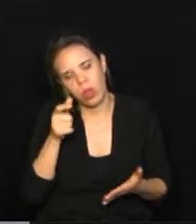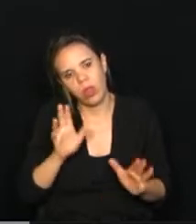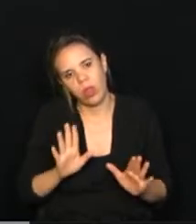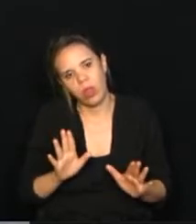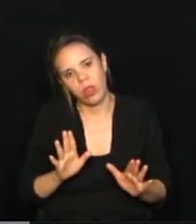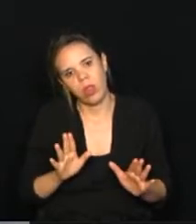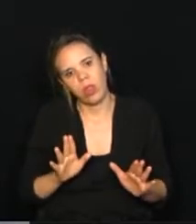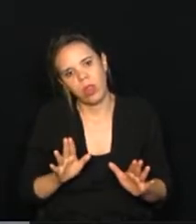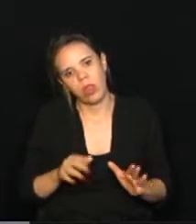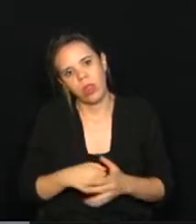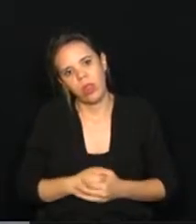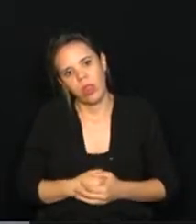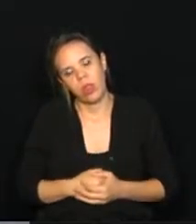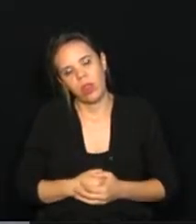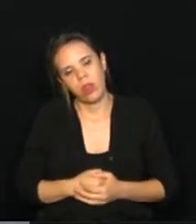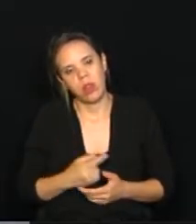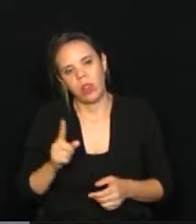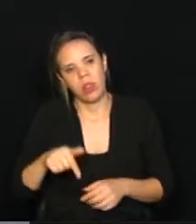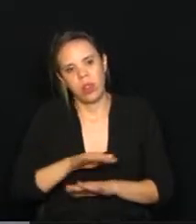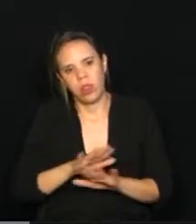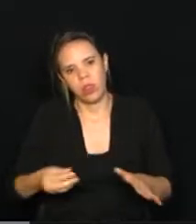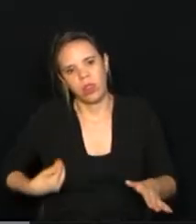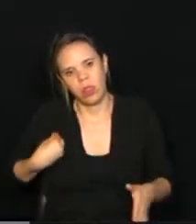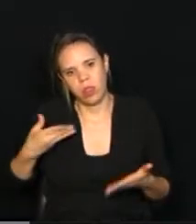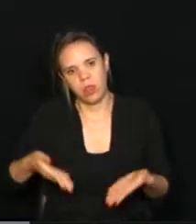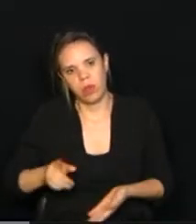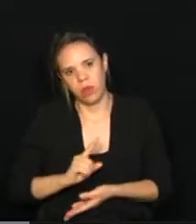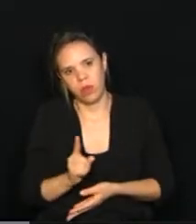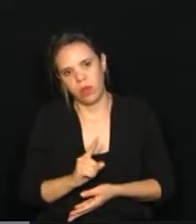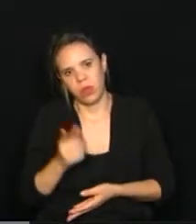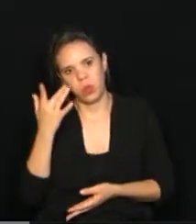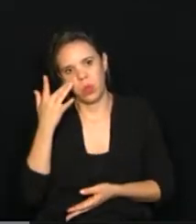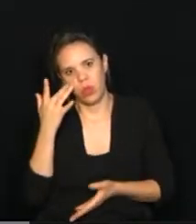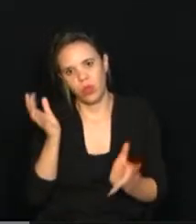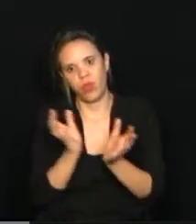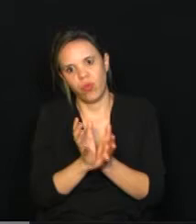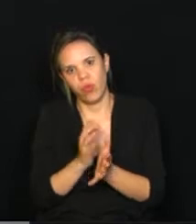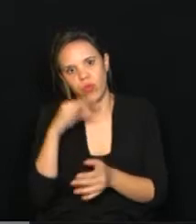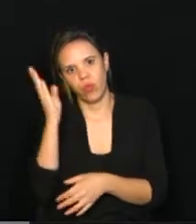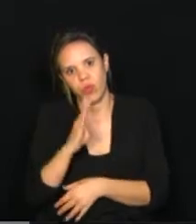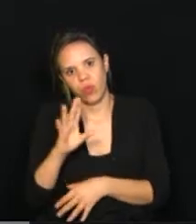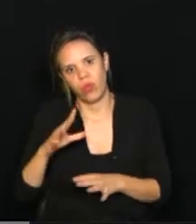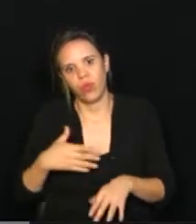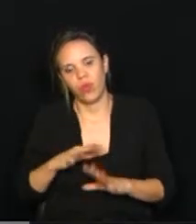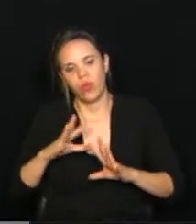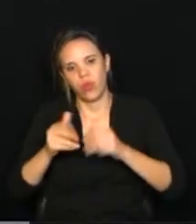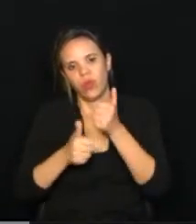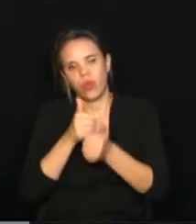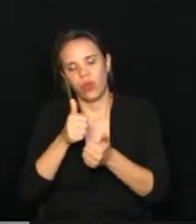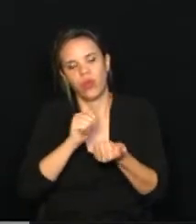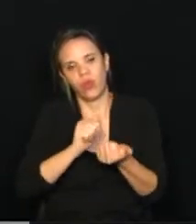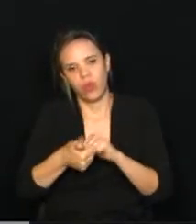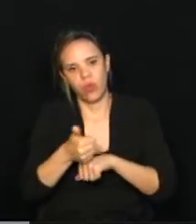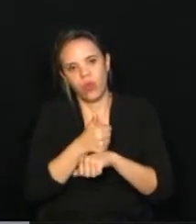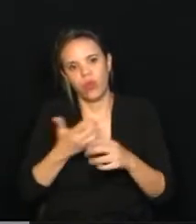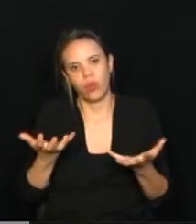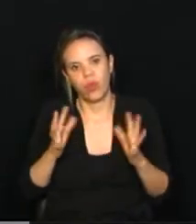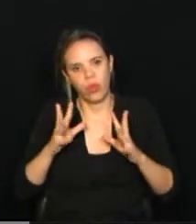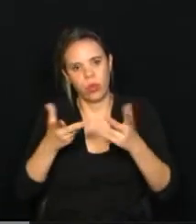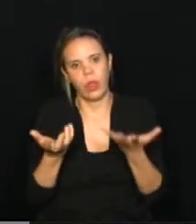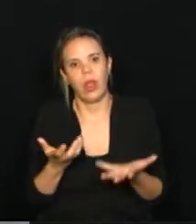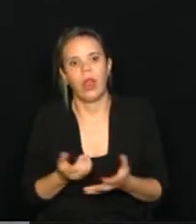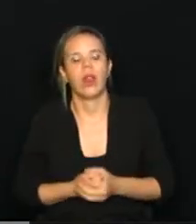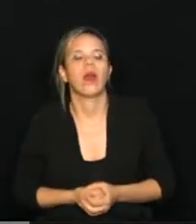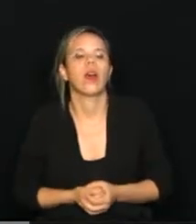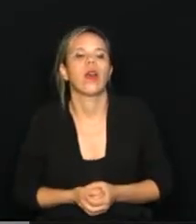não é para isso que eu tô aqui, sabe? Eu acho que seleção é o topo de todo atleta, né? Todo mundo quer jogar seleção.